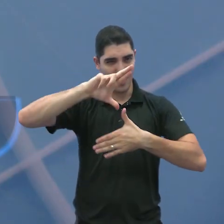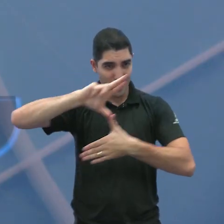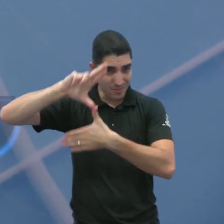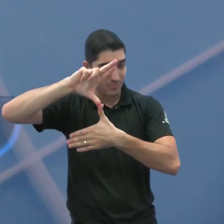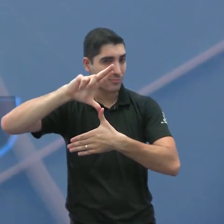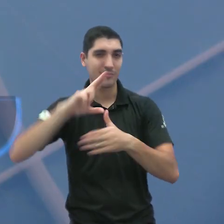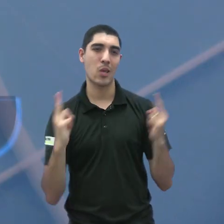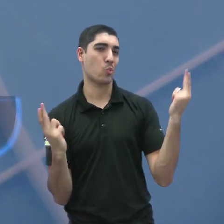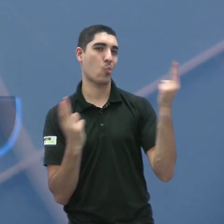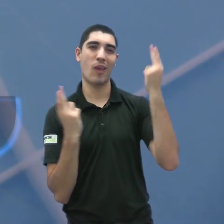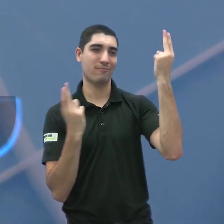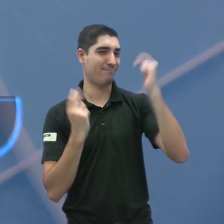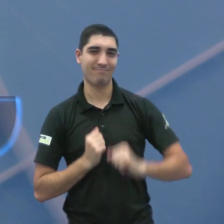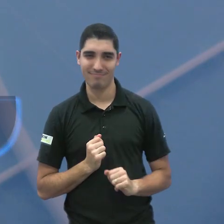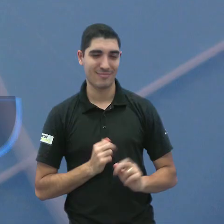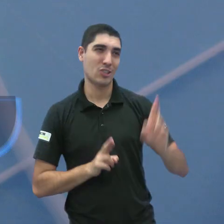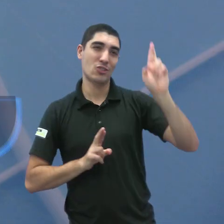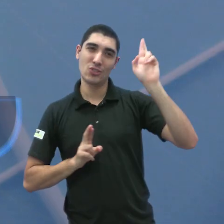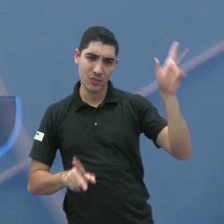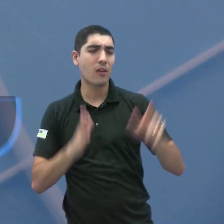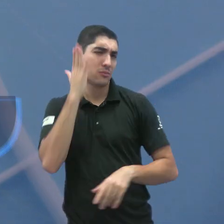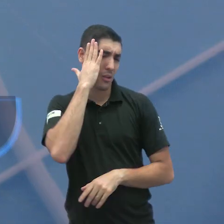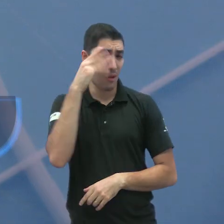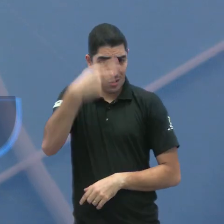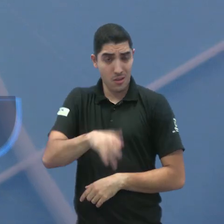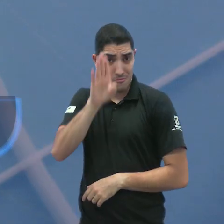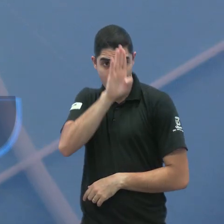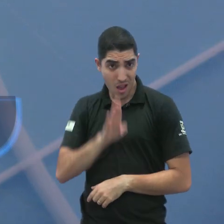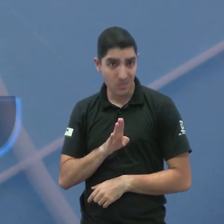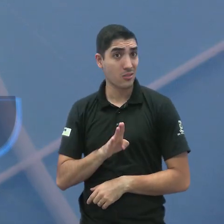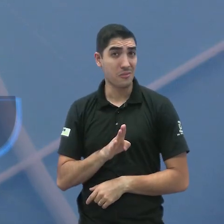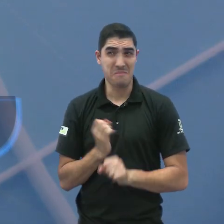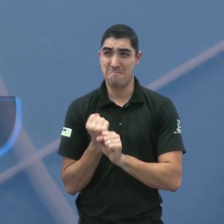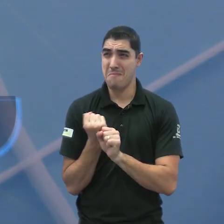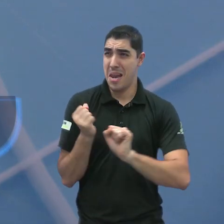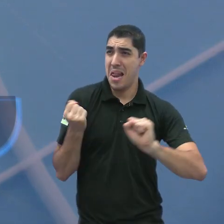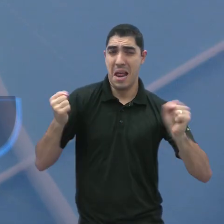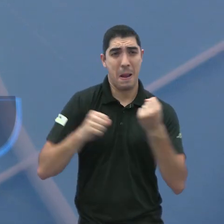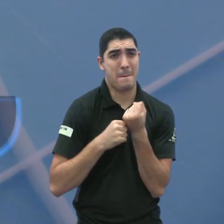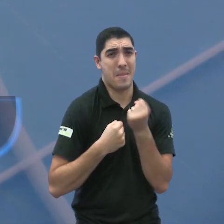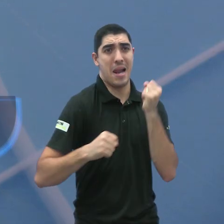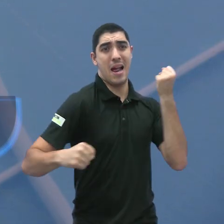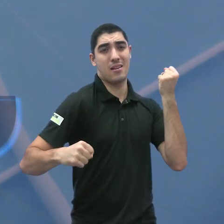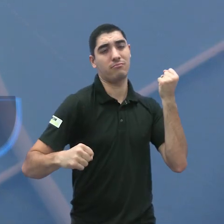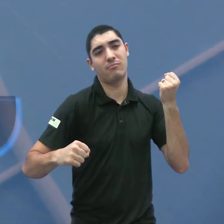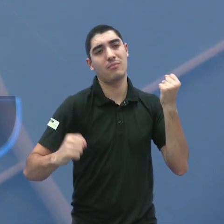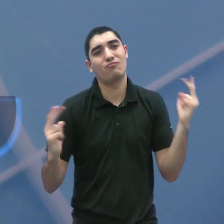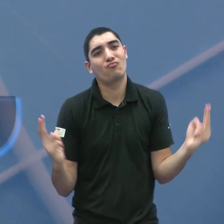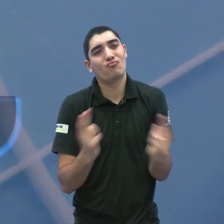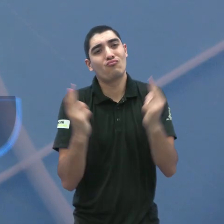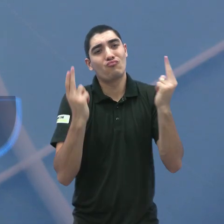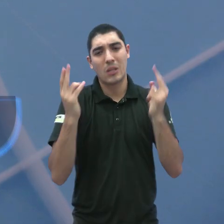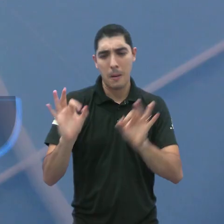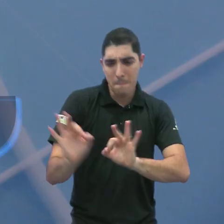integração. Eu entendo a dificuldade, o Brasil é um país continental e nós não temos uma integração dentro